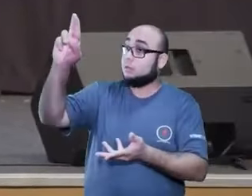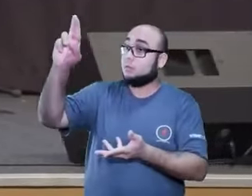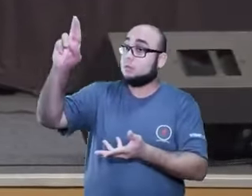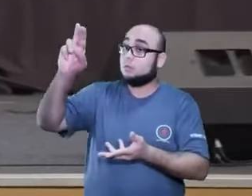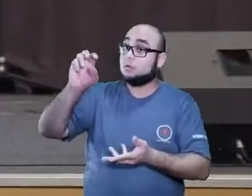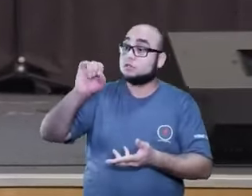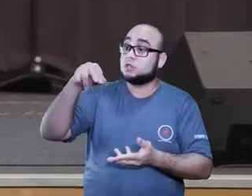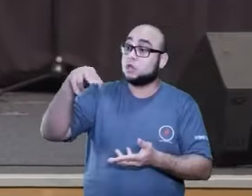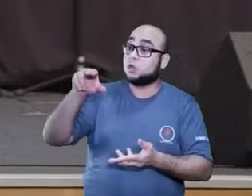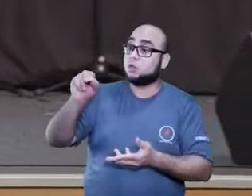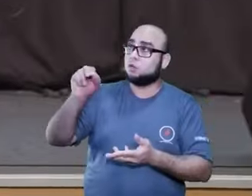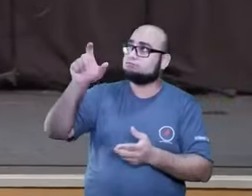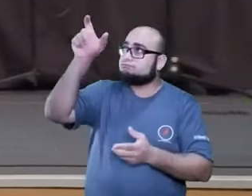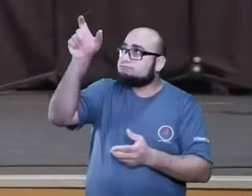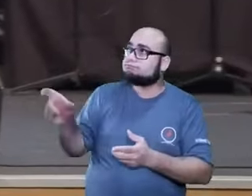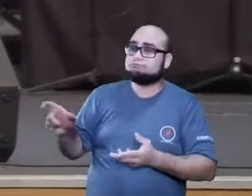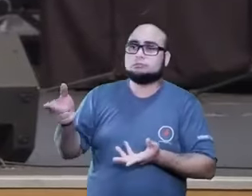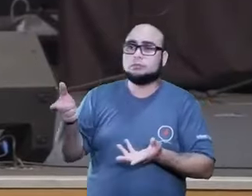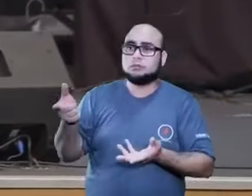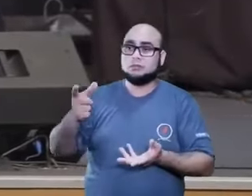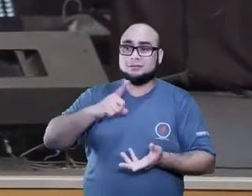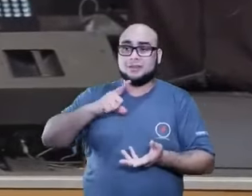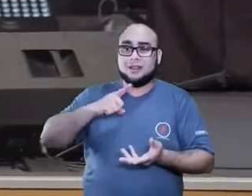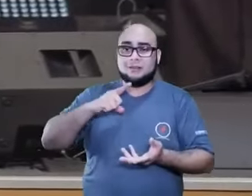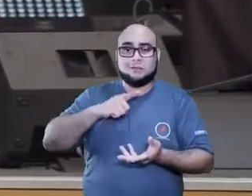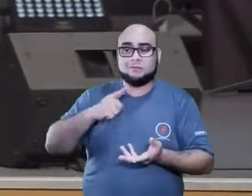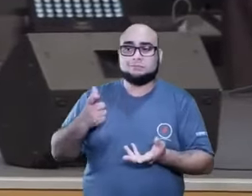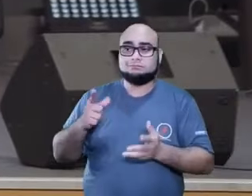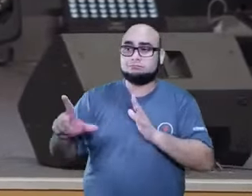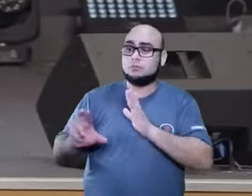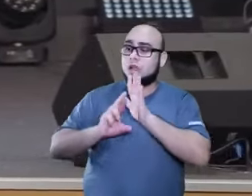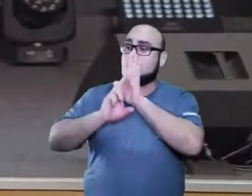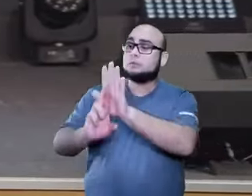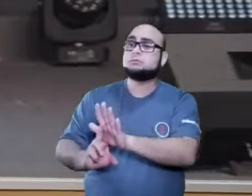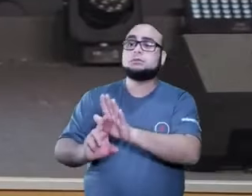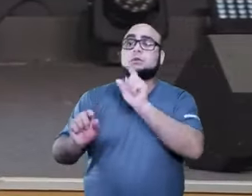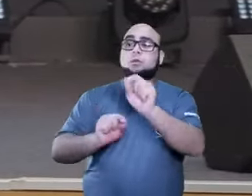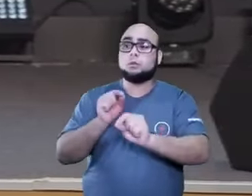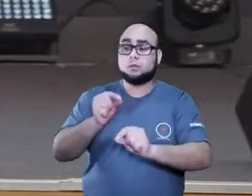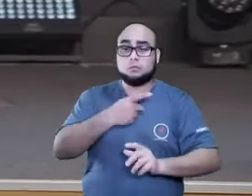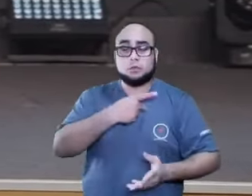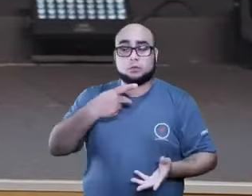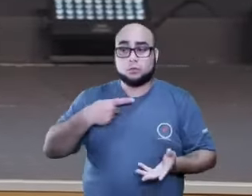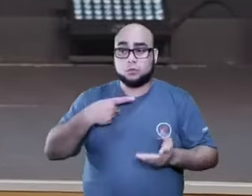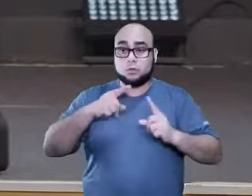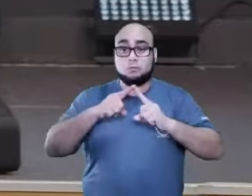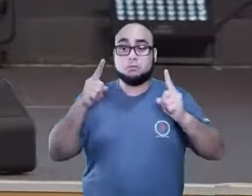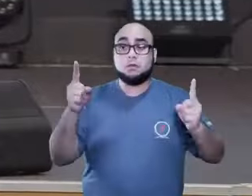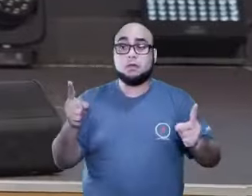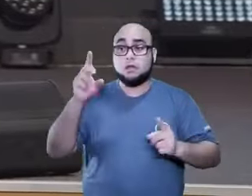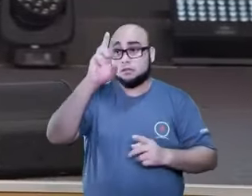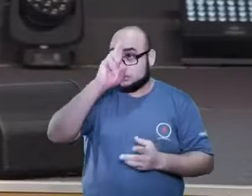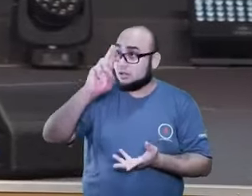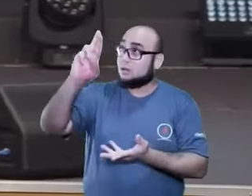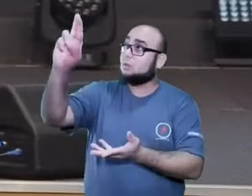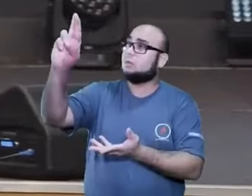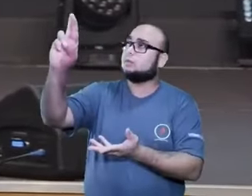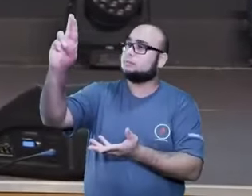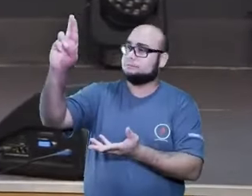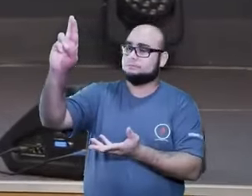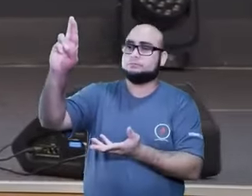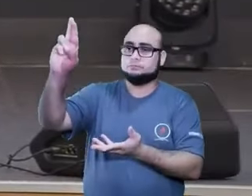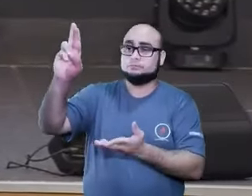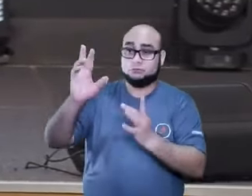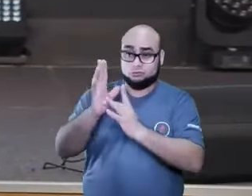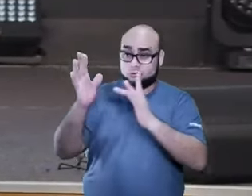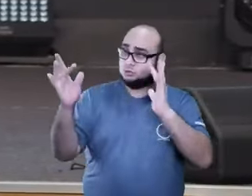de vocês, embora tenha os representantes humanos, é o próprio Senhor Jesus. E esses